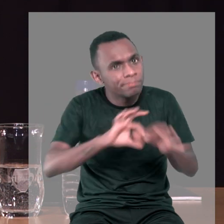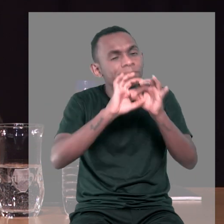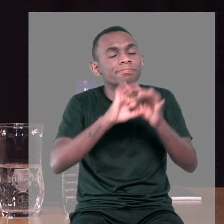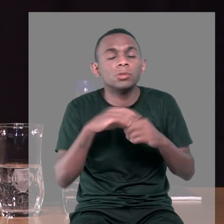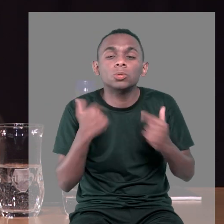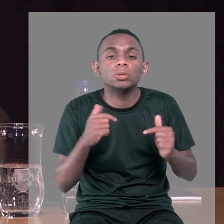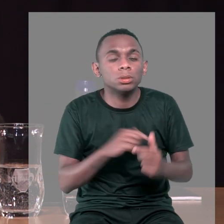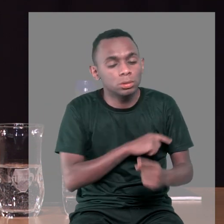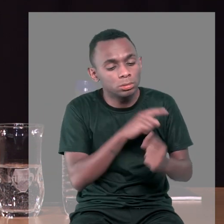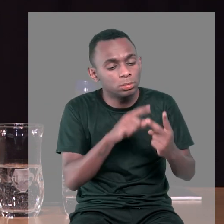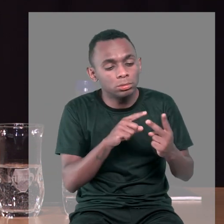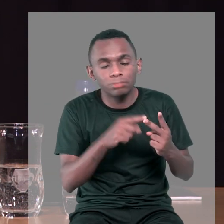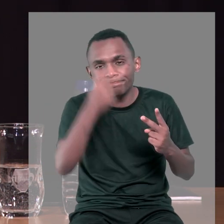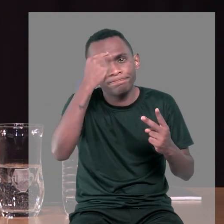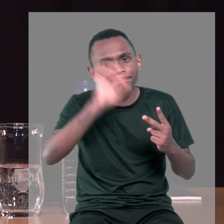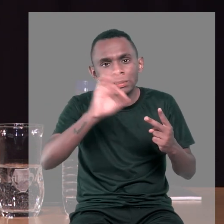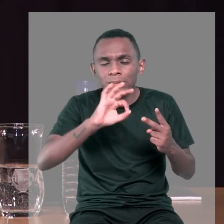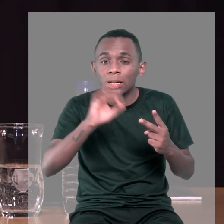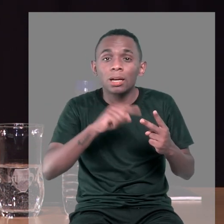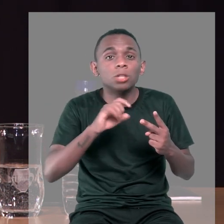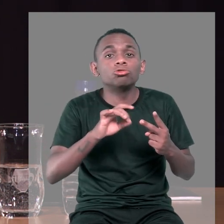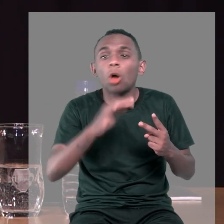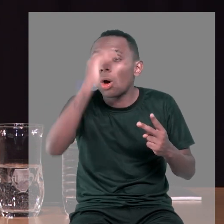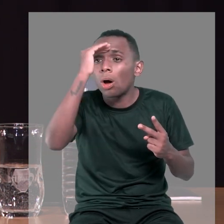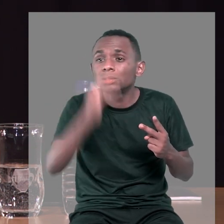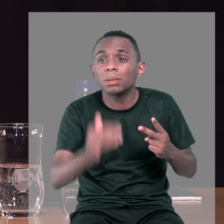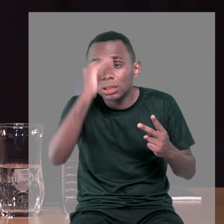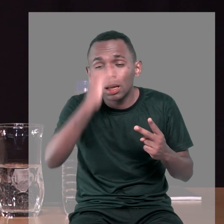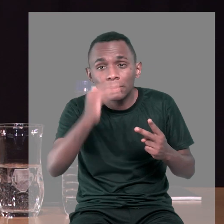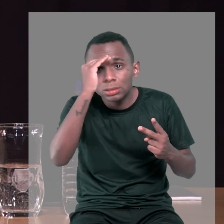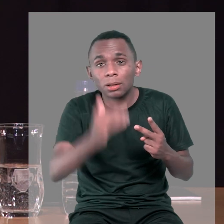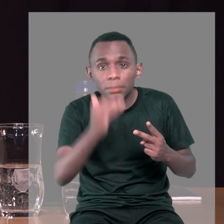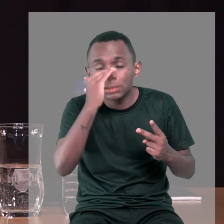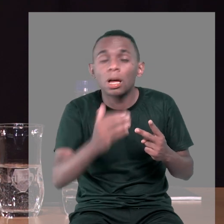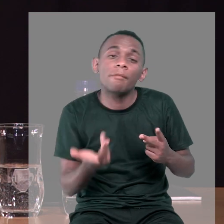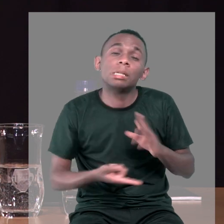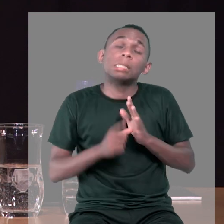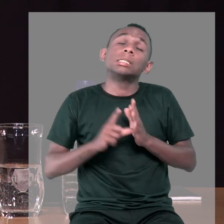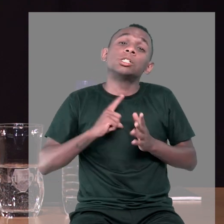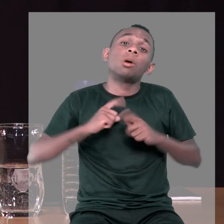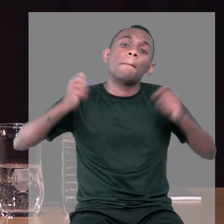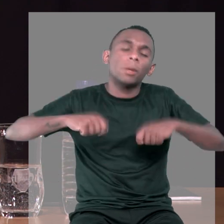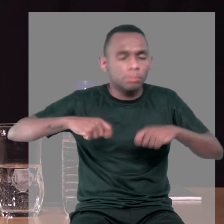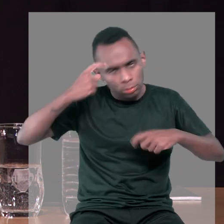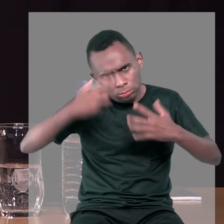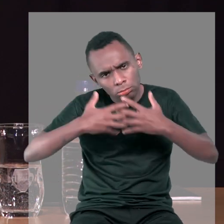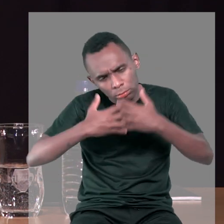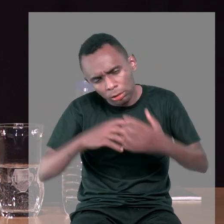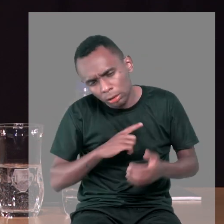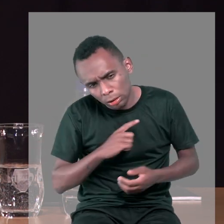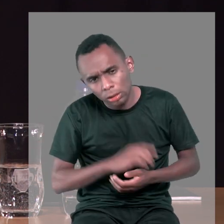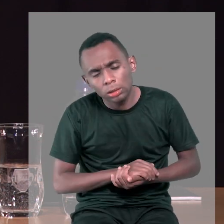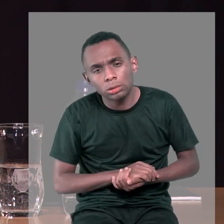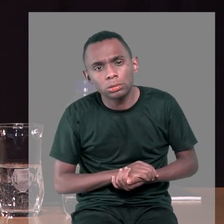articulação lógica, não é? Ou o cálculo, como diz Arendt, por vezes, mas não propriamente o